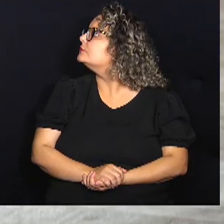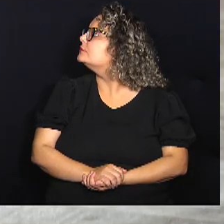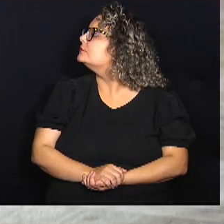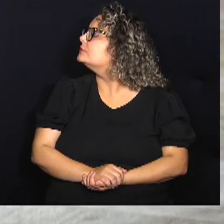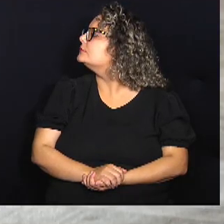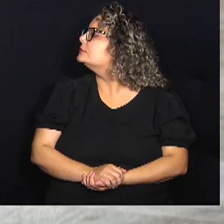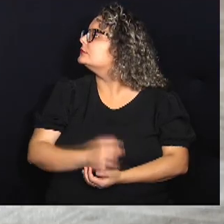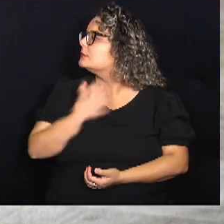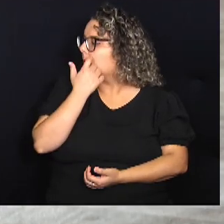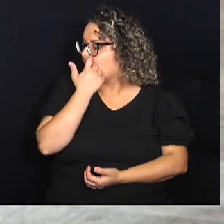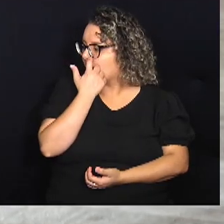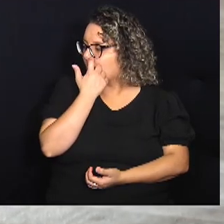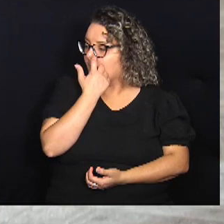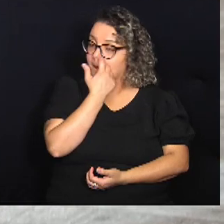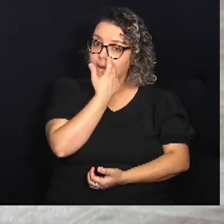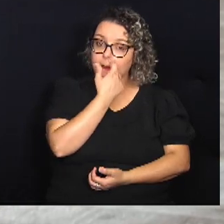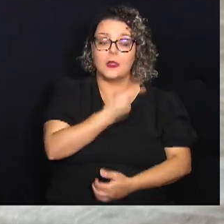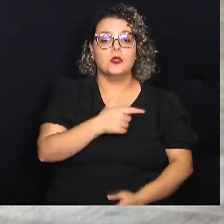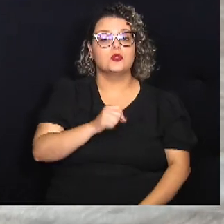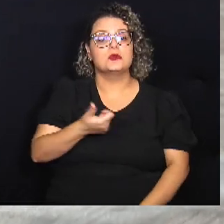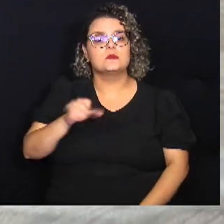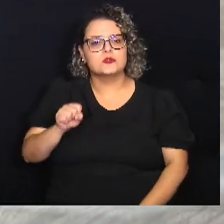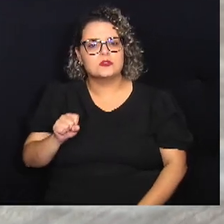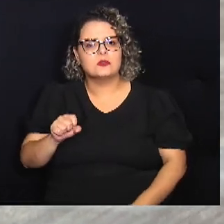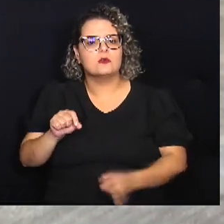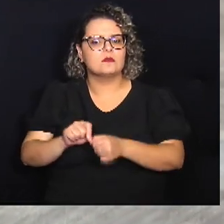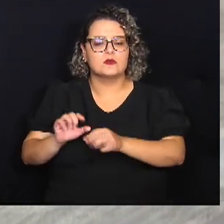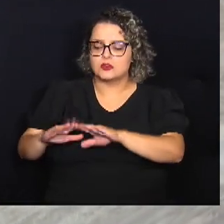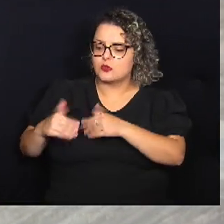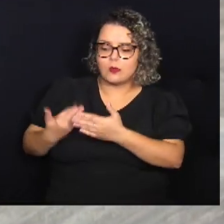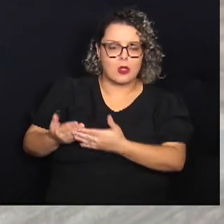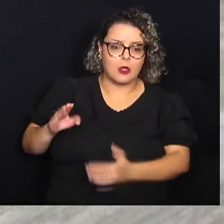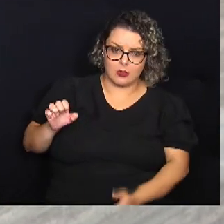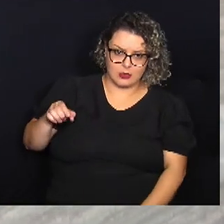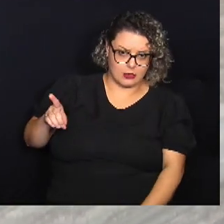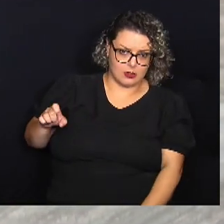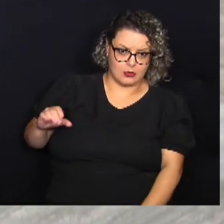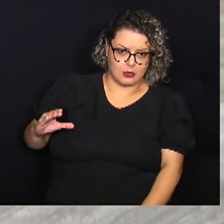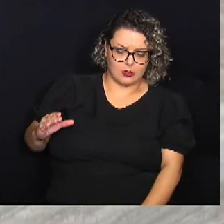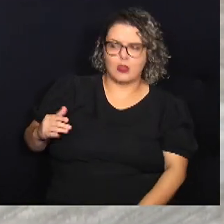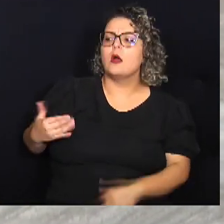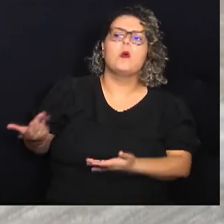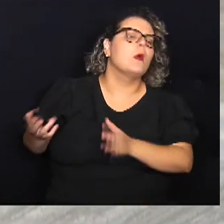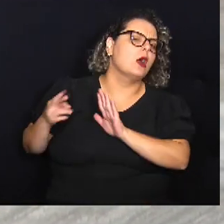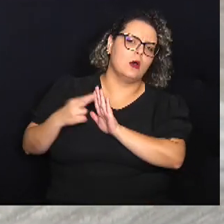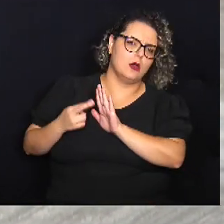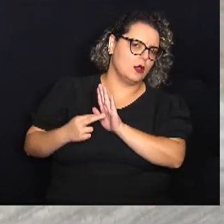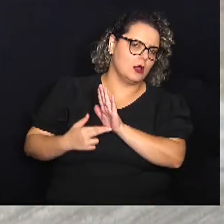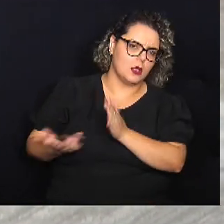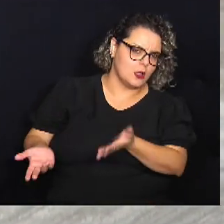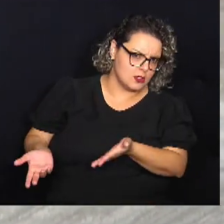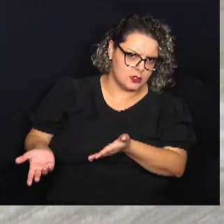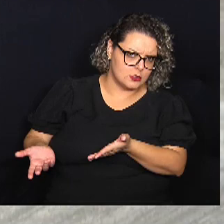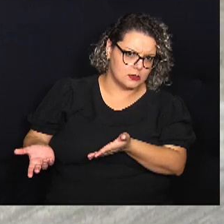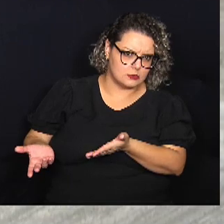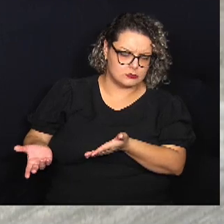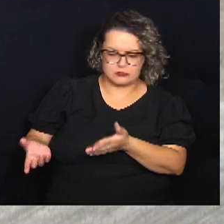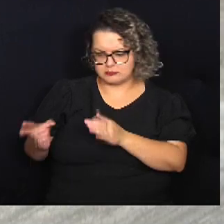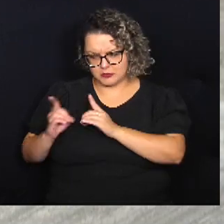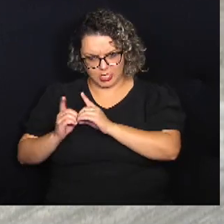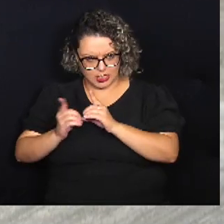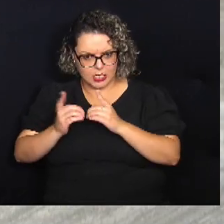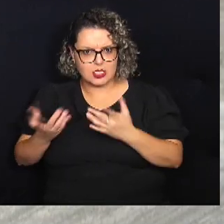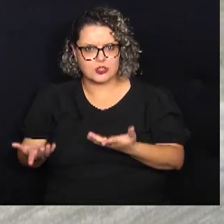Em 2018, eu fiz um requerimento à INDEC pedindo quais eram as regras e se a INDEC atendia às exigências